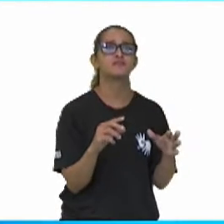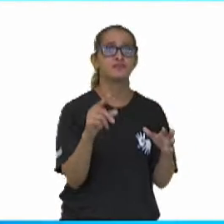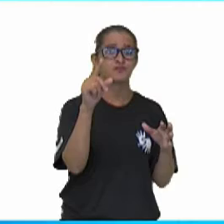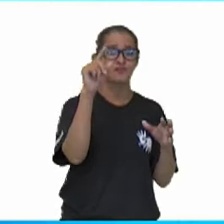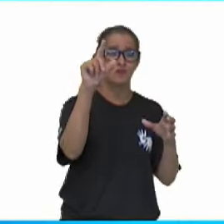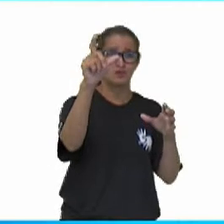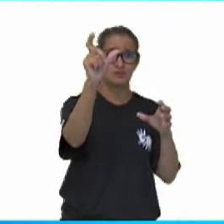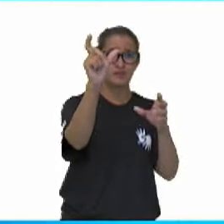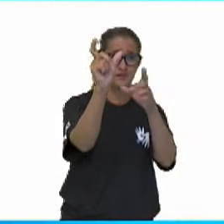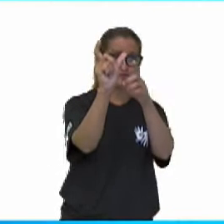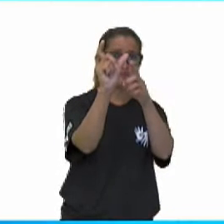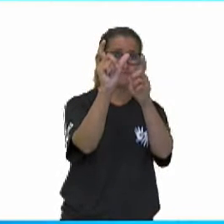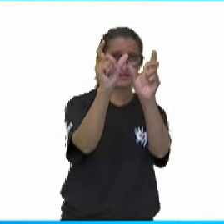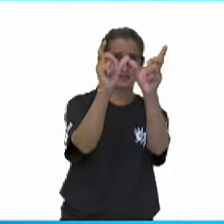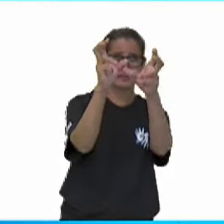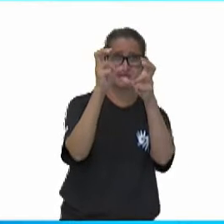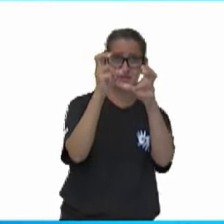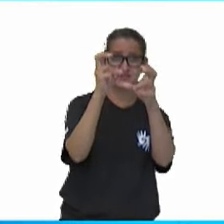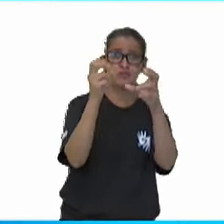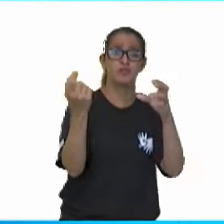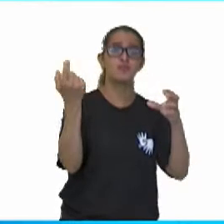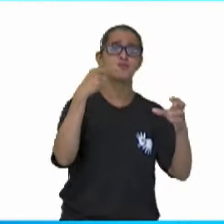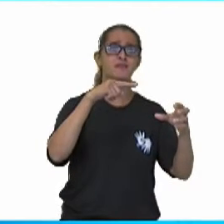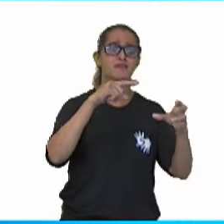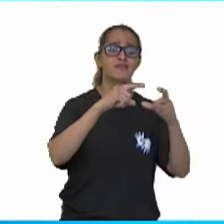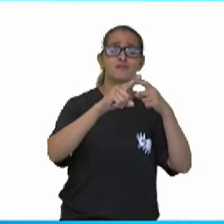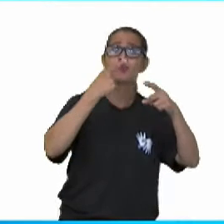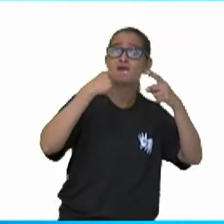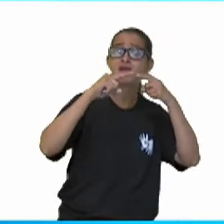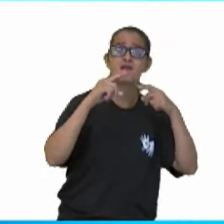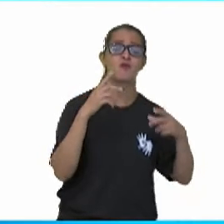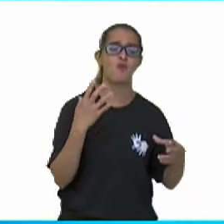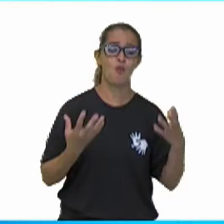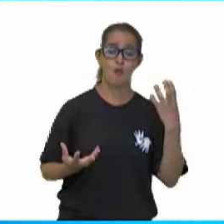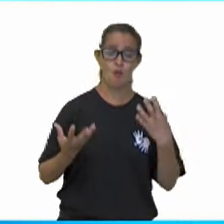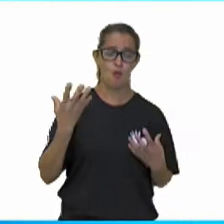beat, sendo esta que marca o ritmo.